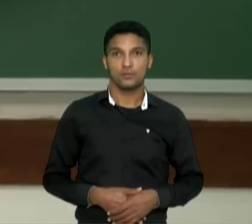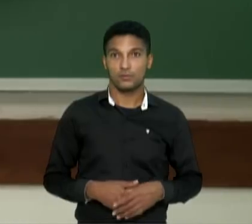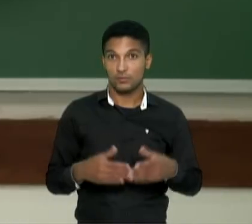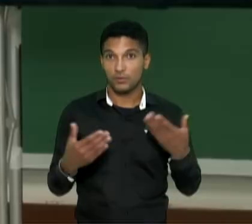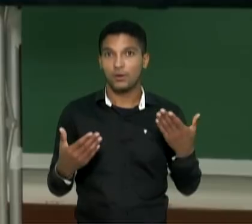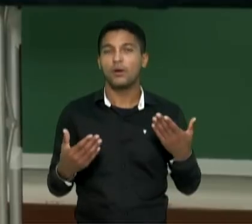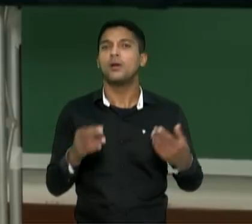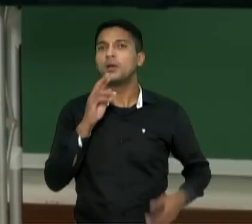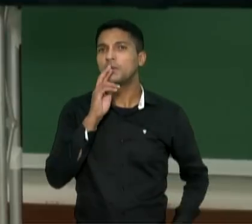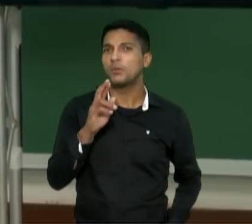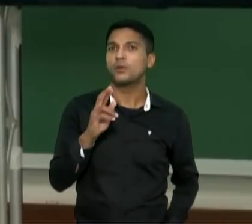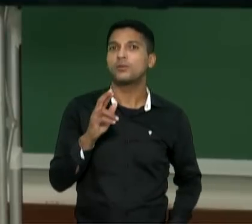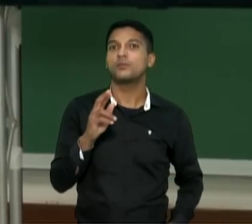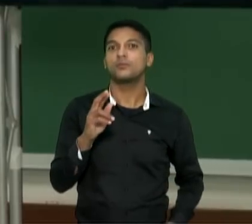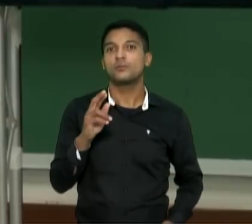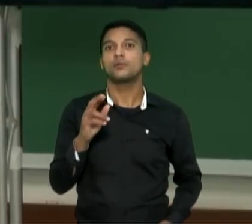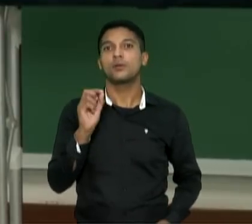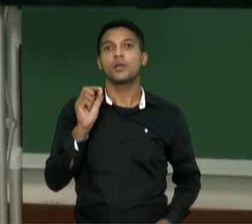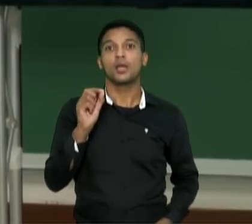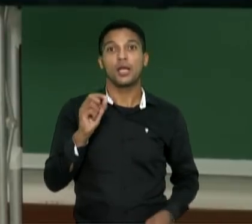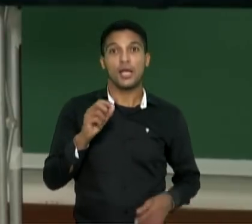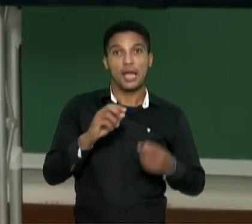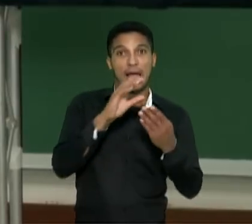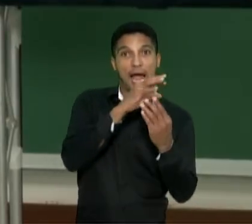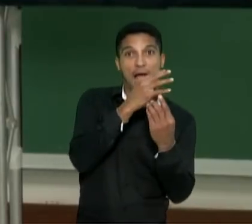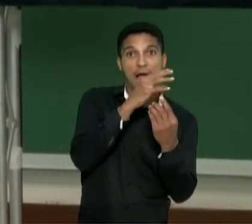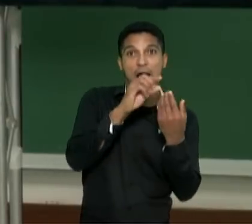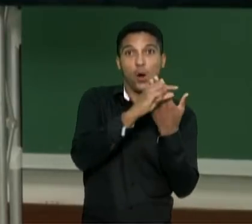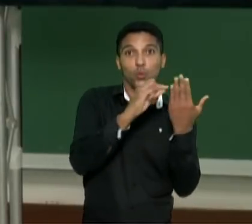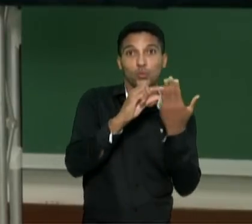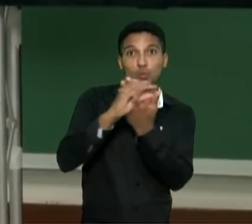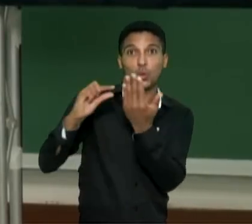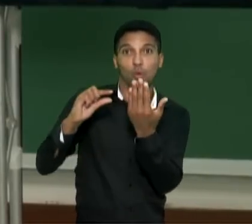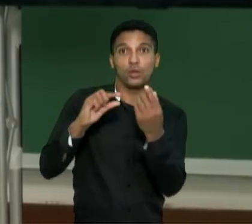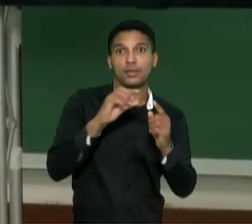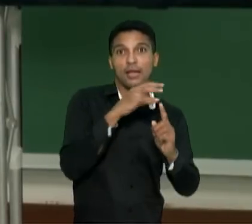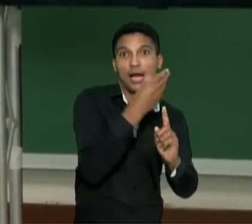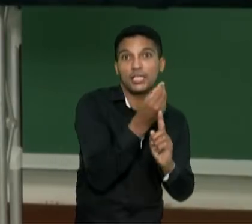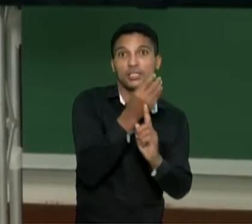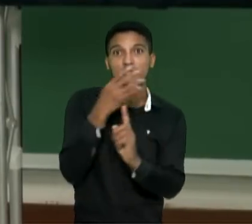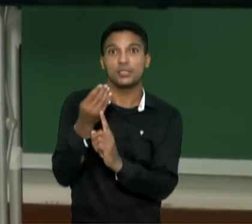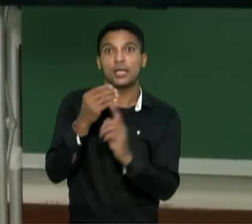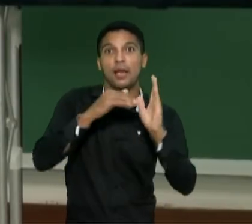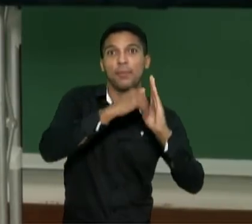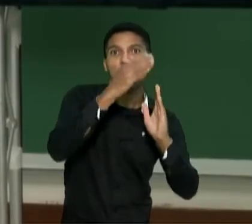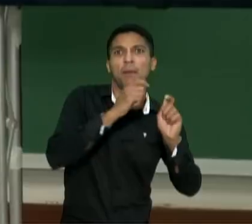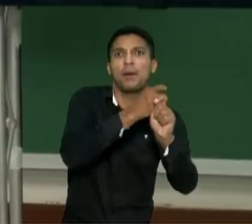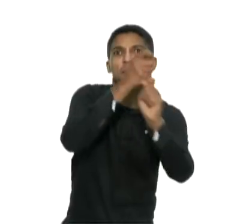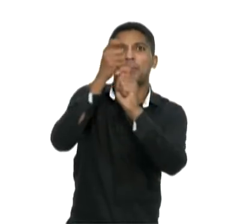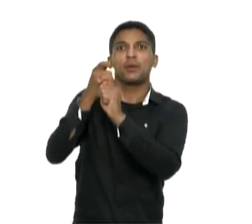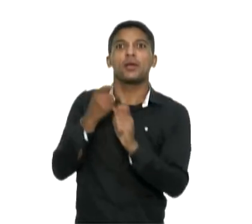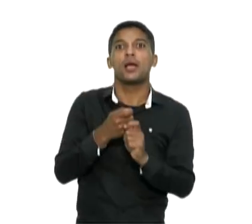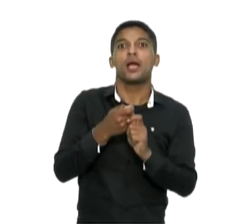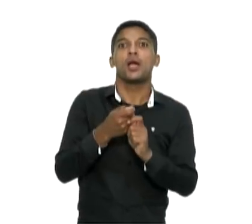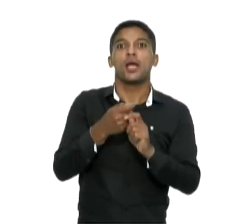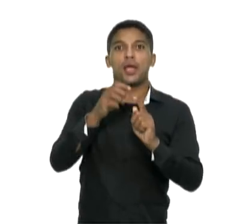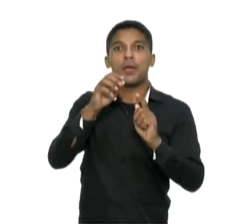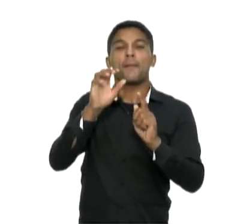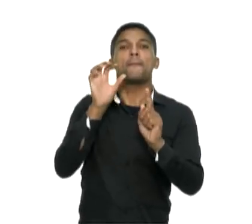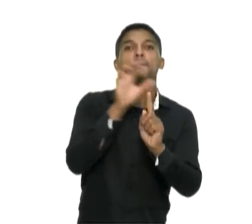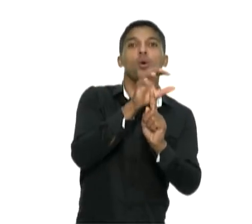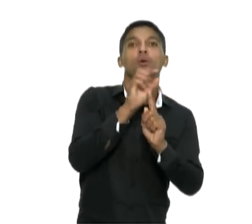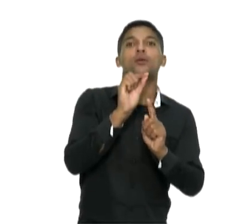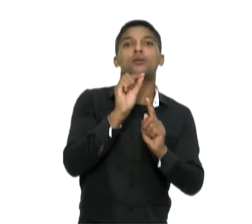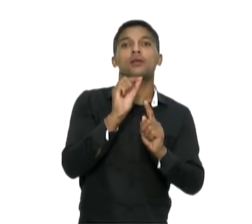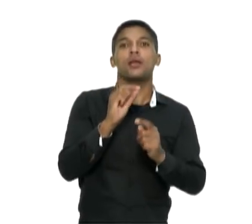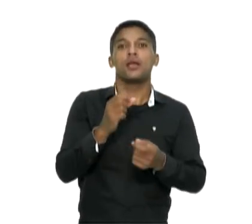Qualquer resposta das duas pode-se dizer que os artistas do Barroco buscaram exaltar as emoções, pois a alternativa